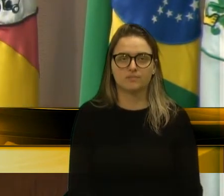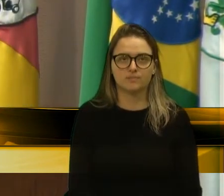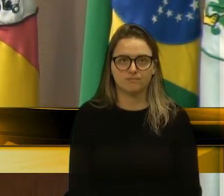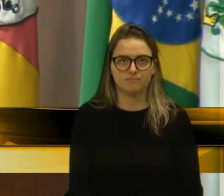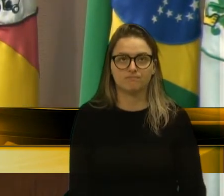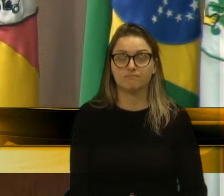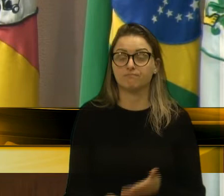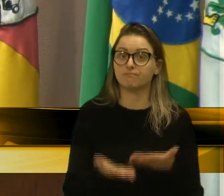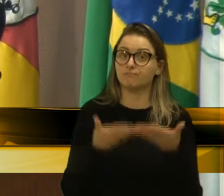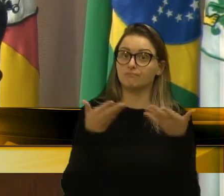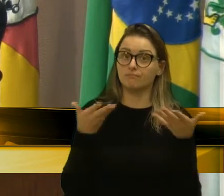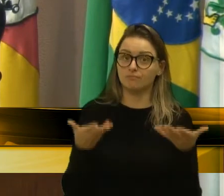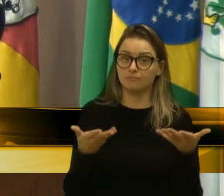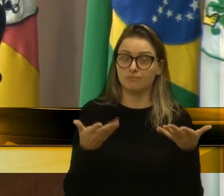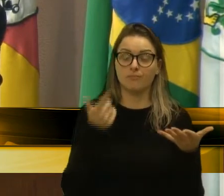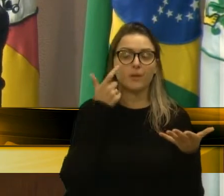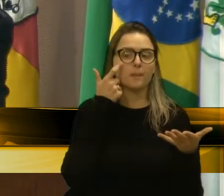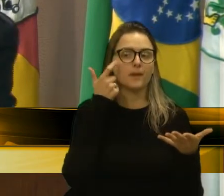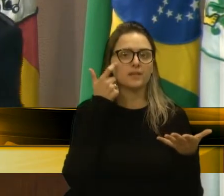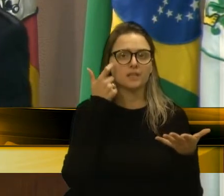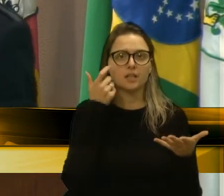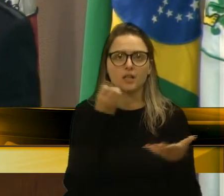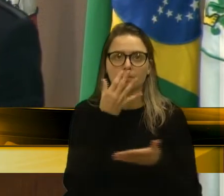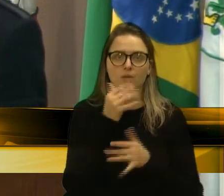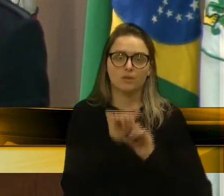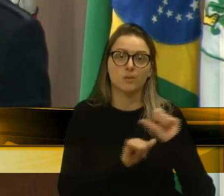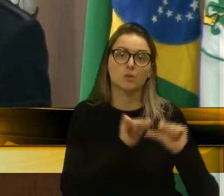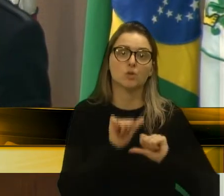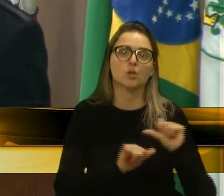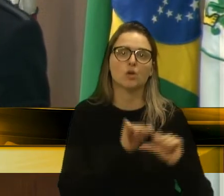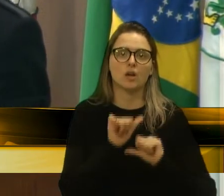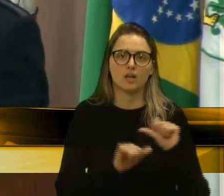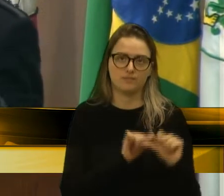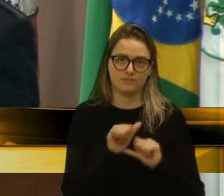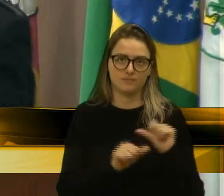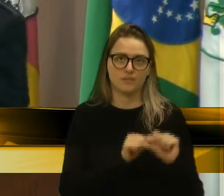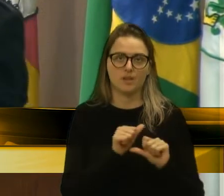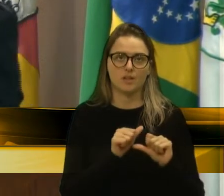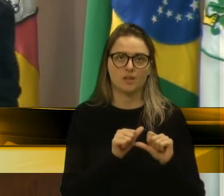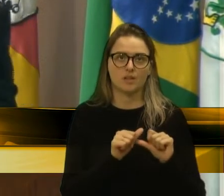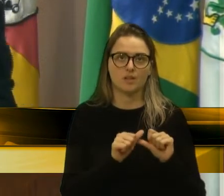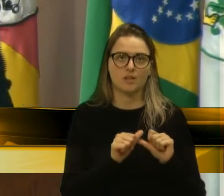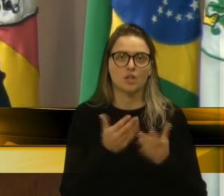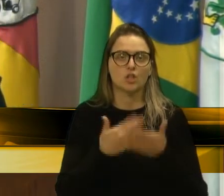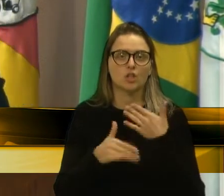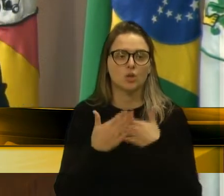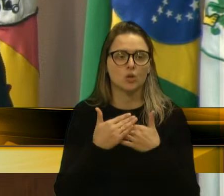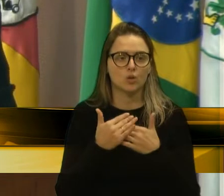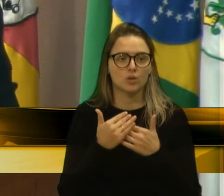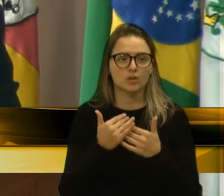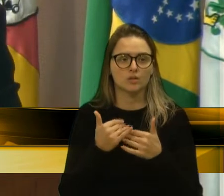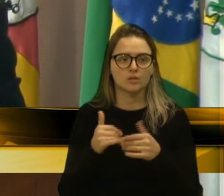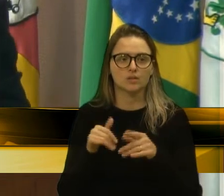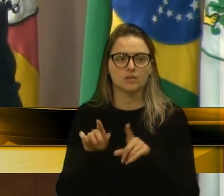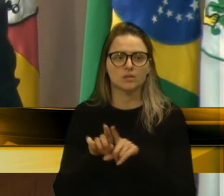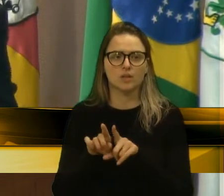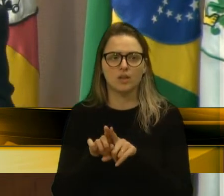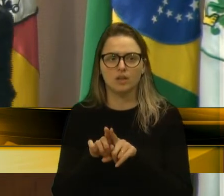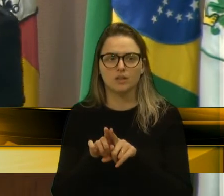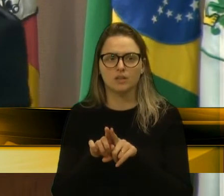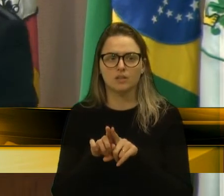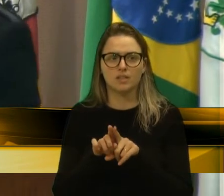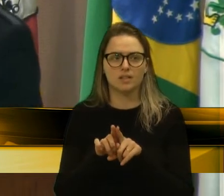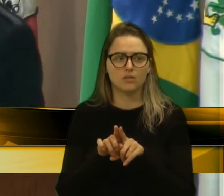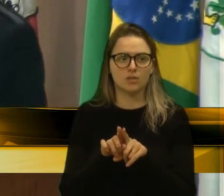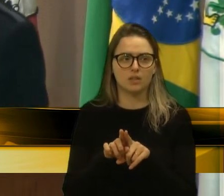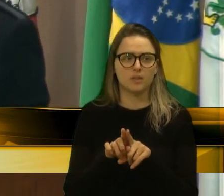Aí, certo, pensaram, vamos mudar, né? Não deu certo. A população está de olho em cima. Quem elegeu Guerra está